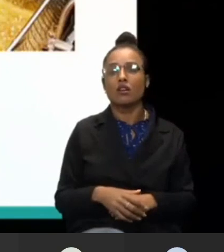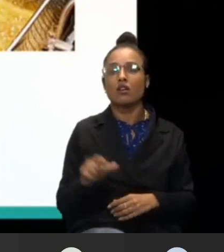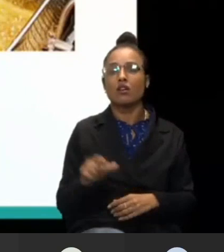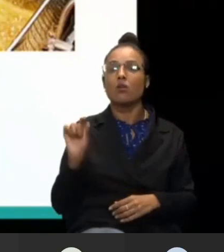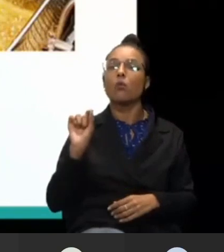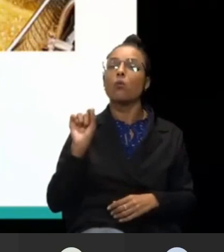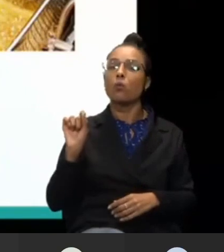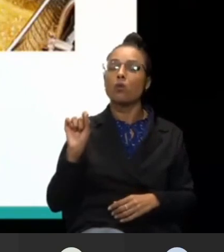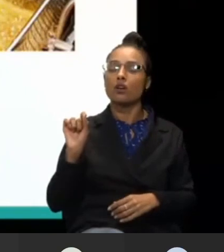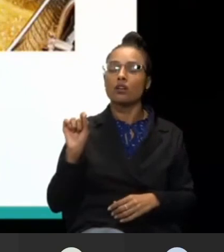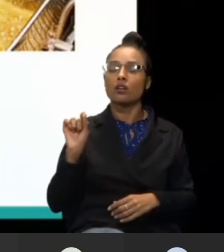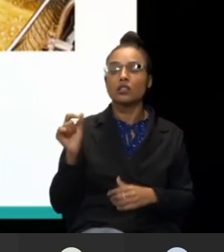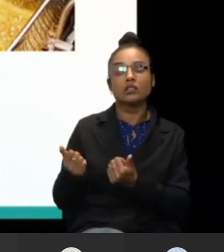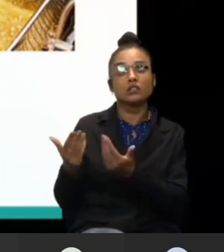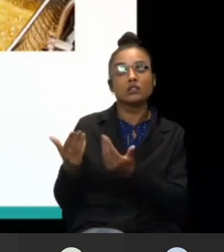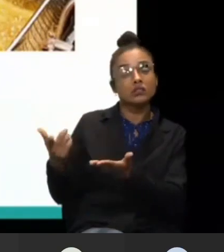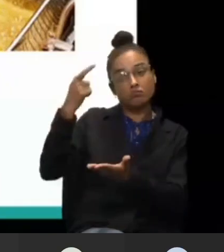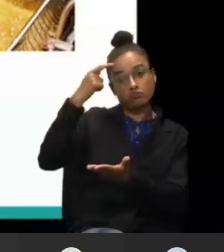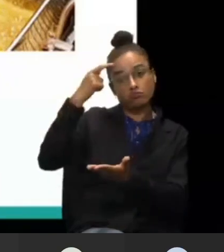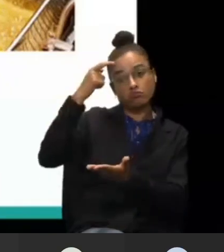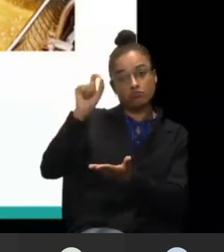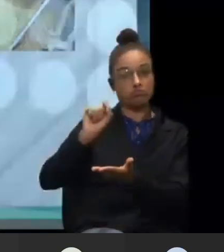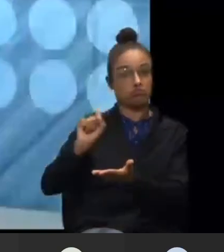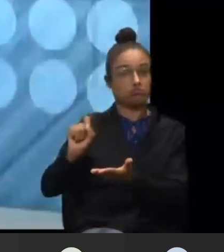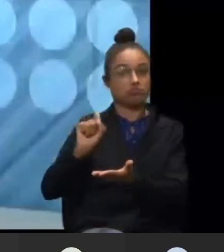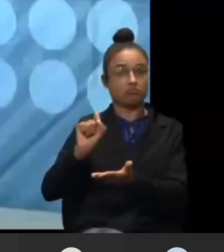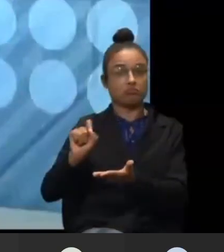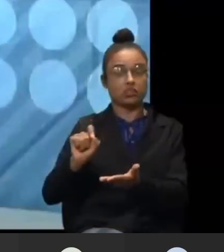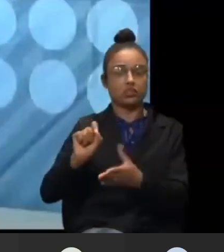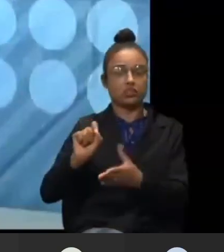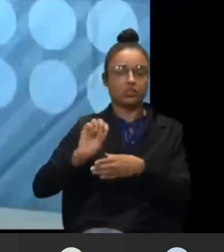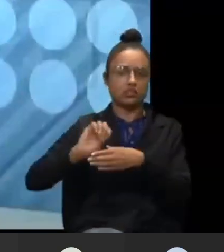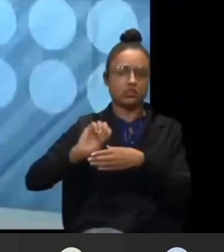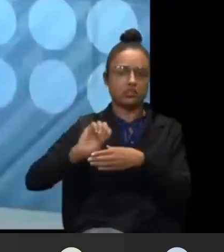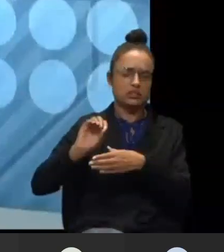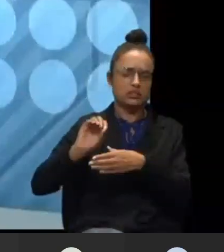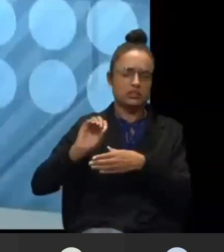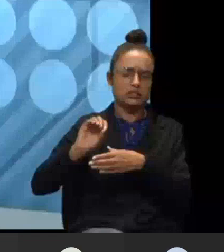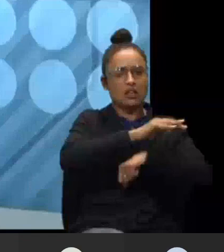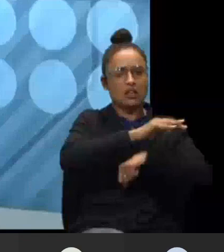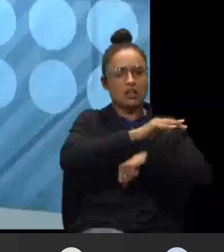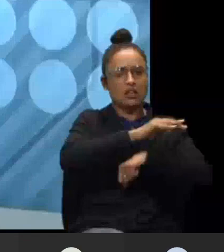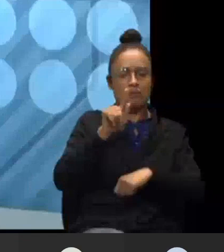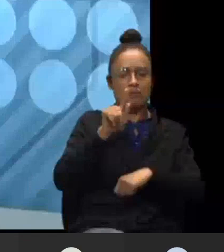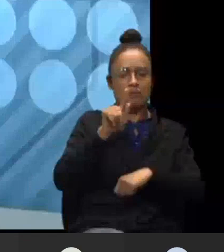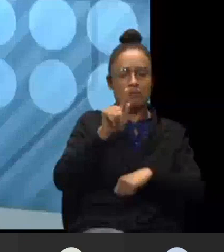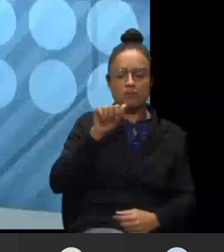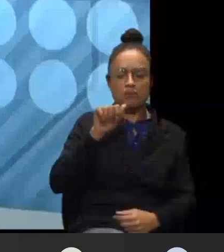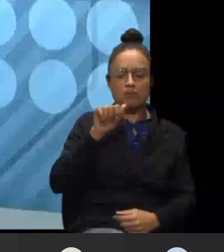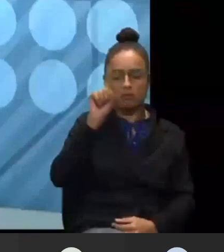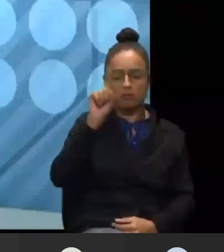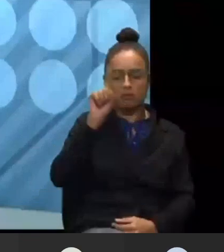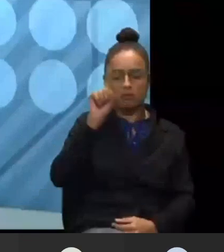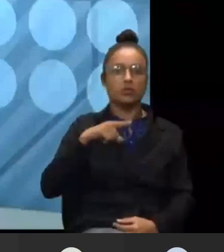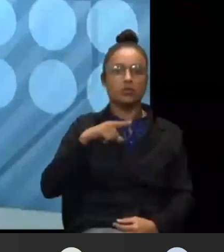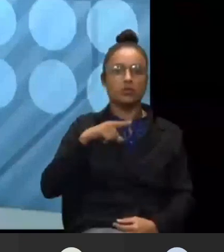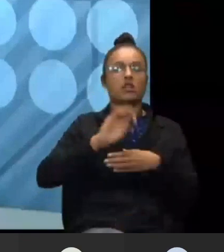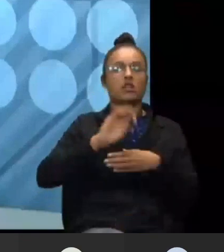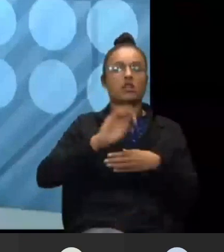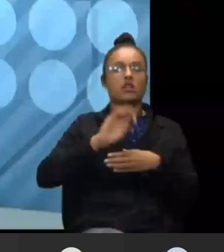favorece. É bom pensar. O que favorece na liberação desses ácidos graxos no meio? A presença de